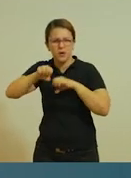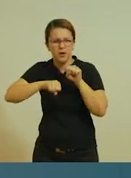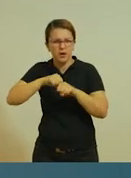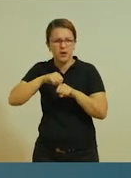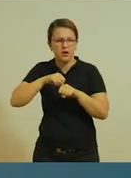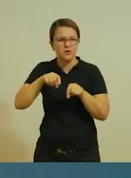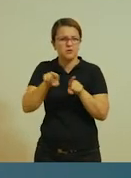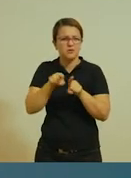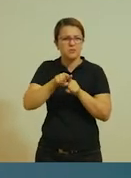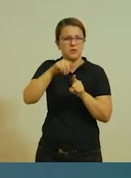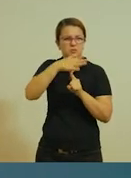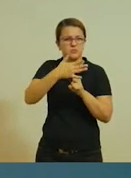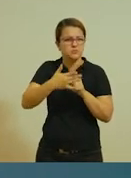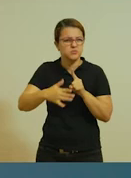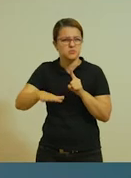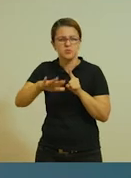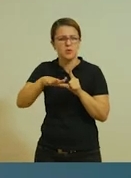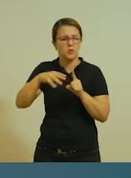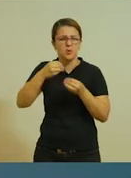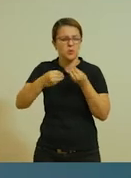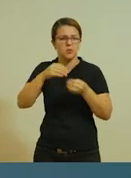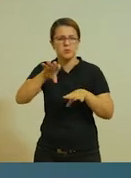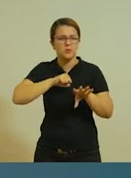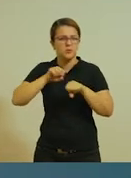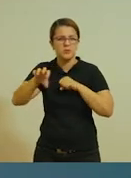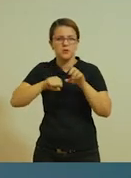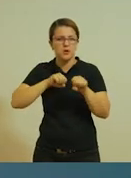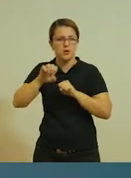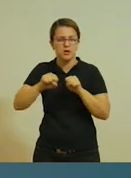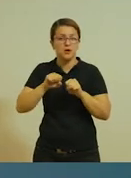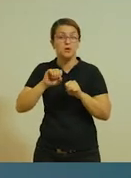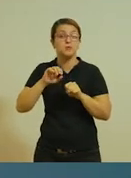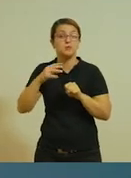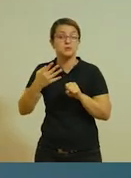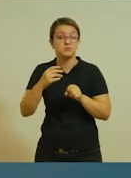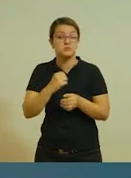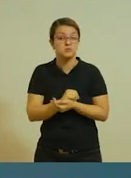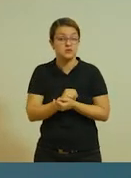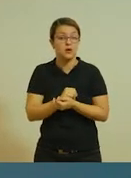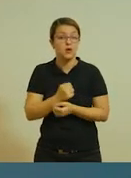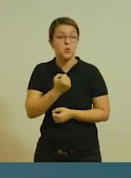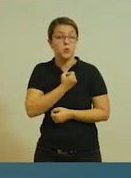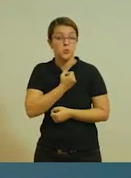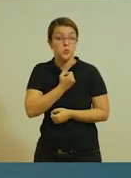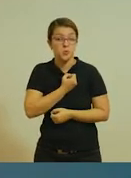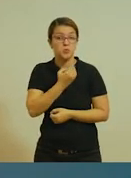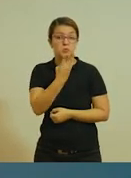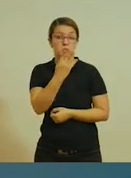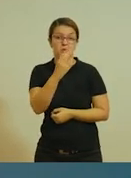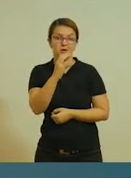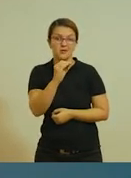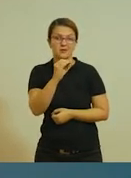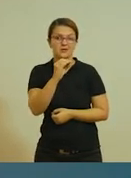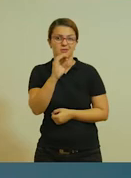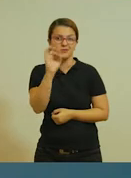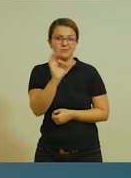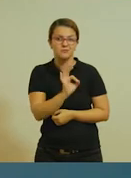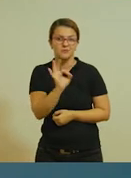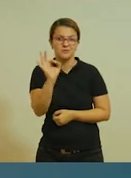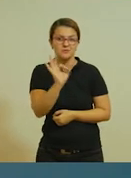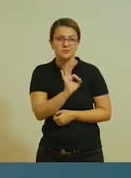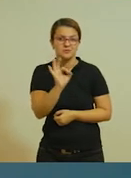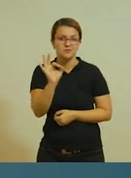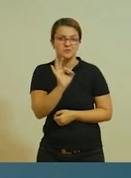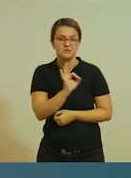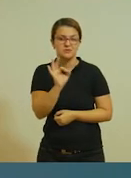a umidade relativa do ar diminui. Quando o número fica inferior a 40%, o que